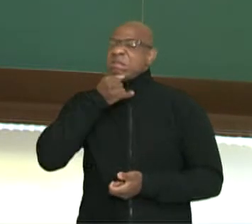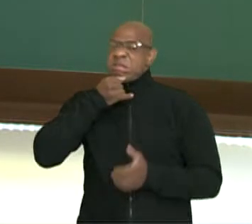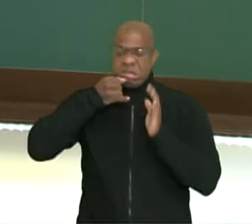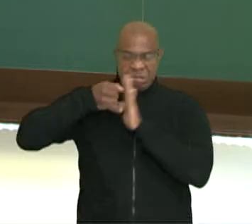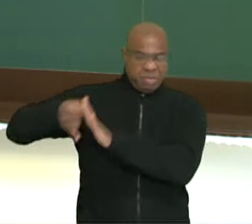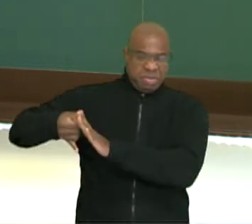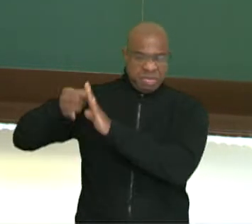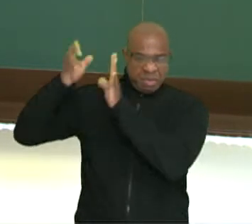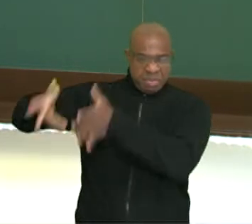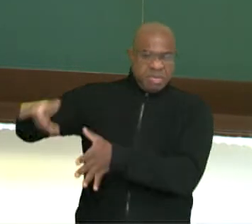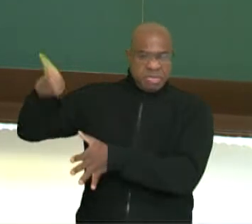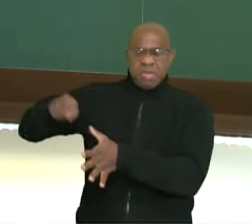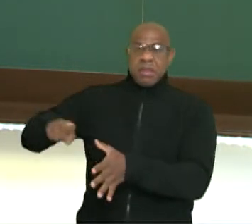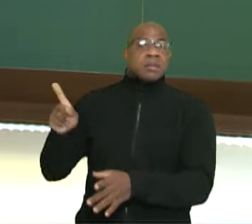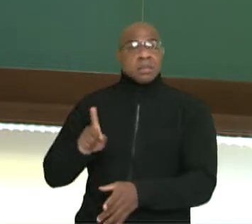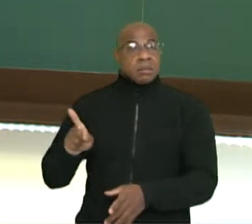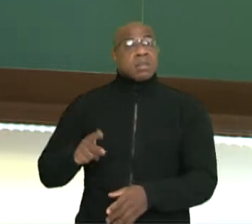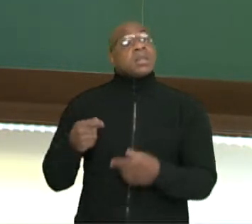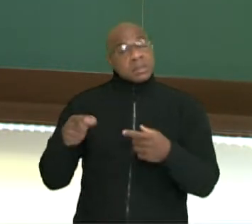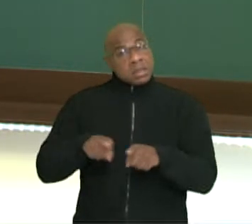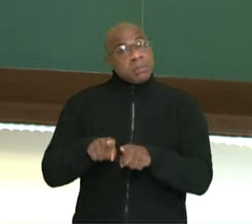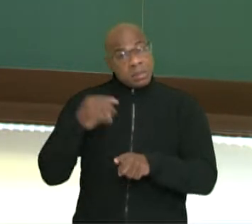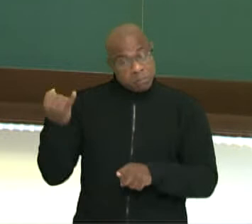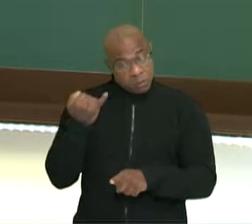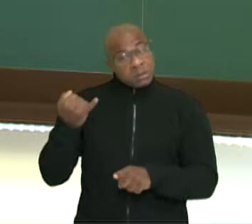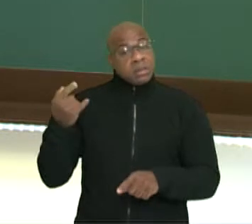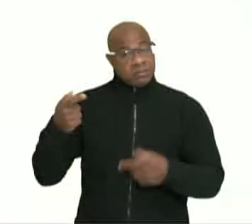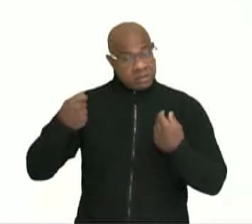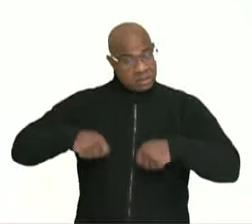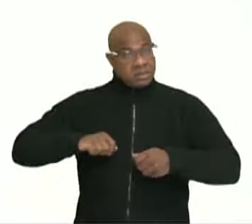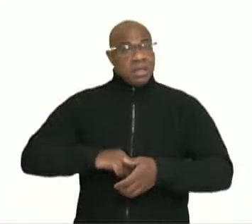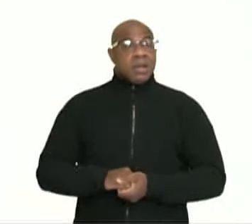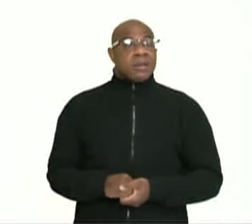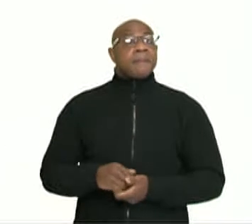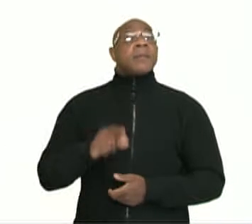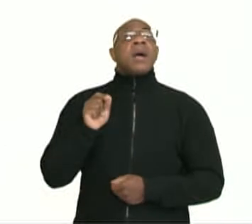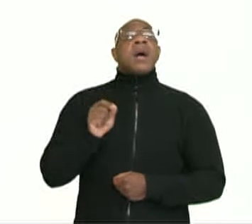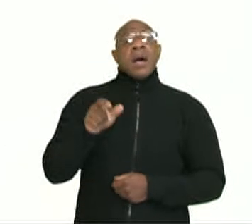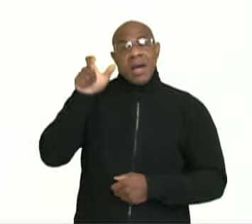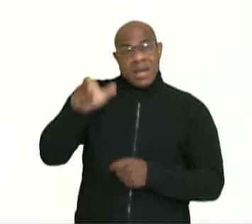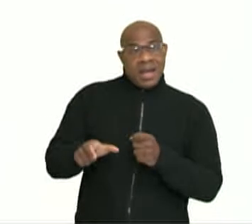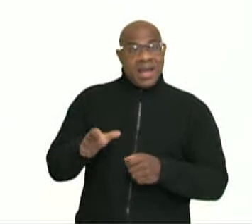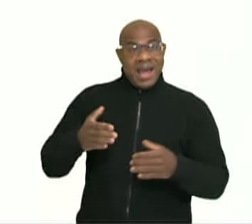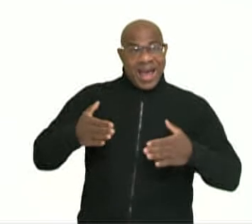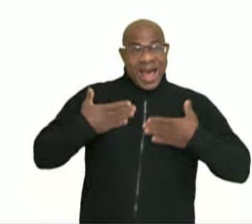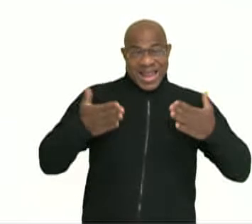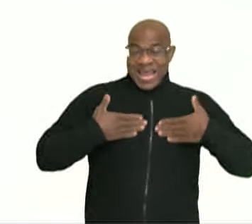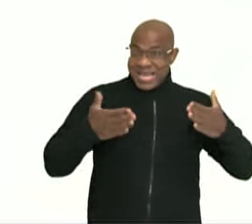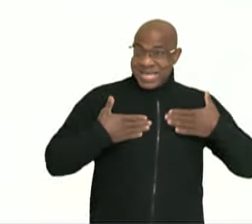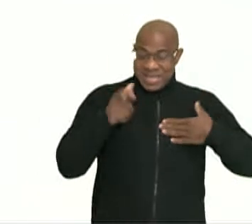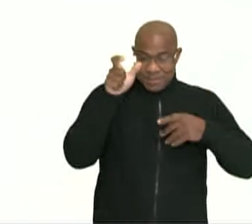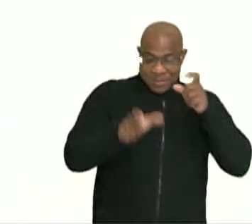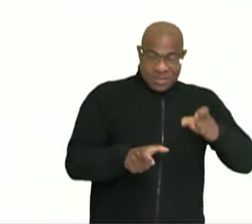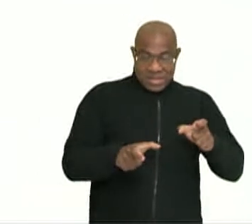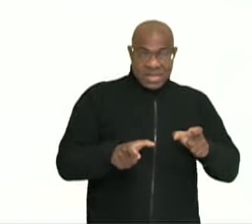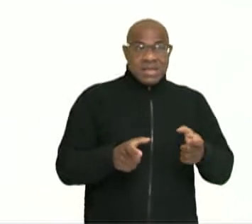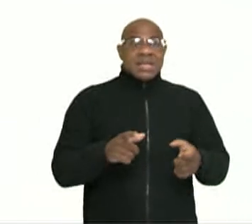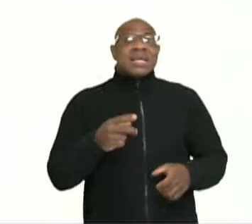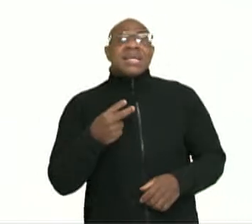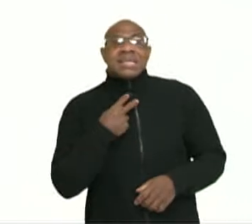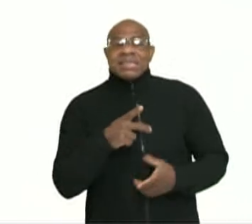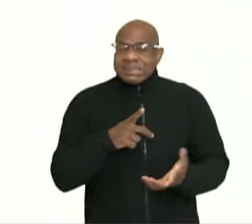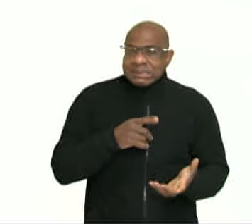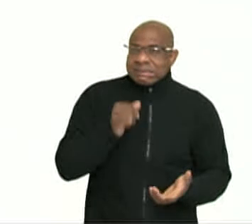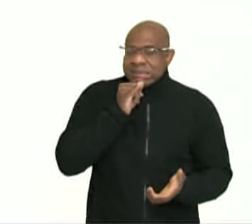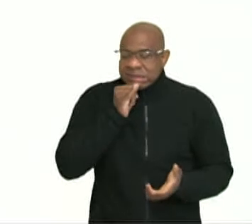lado os momentos tristes. Mas ela é necessária. A personagem Alegria tenta o tempo todo sufocar e ignorar